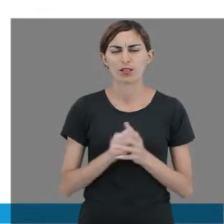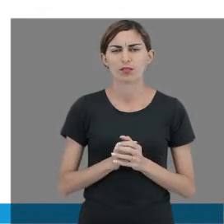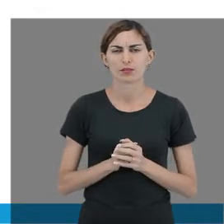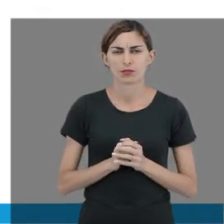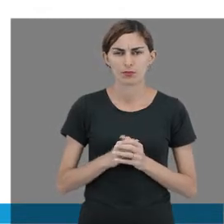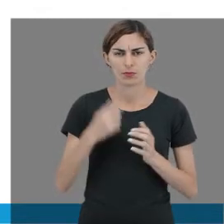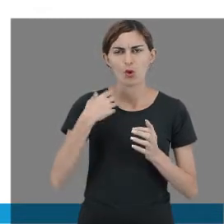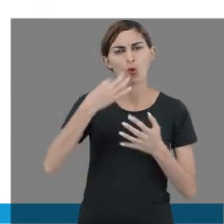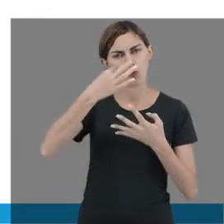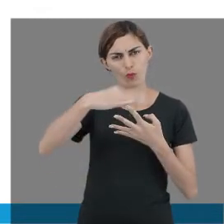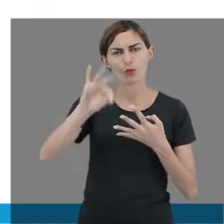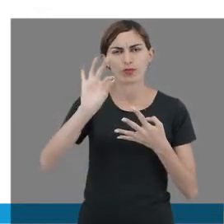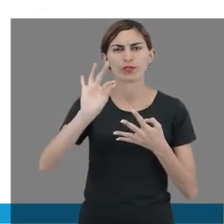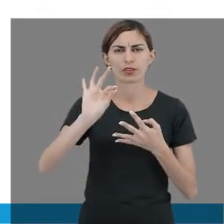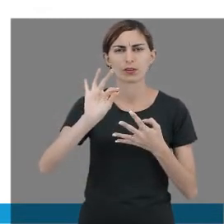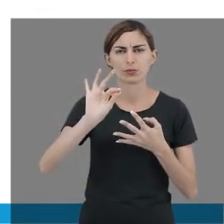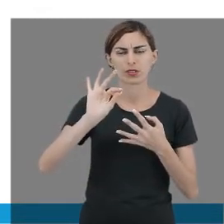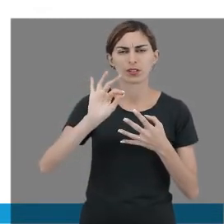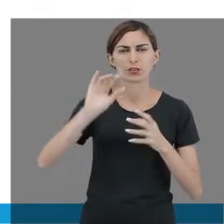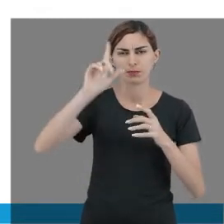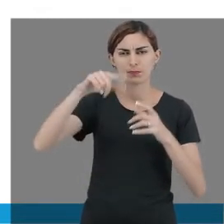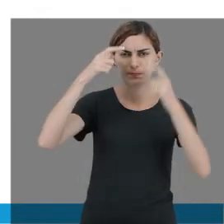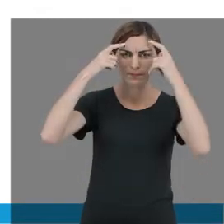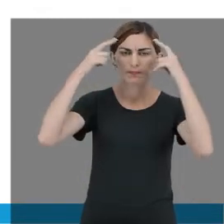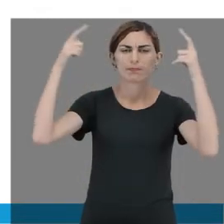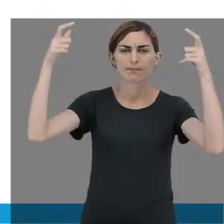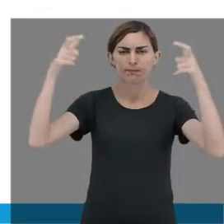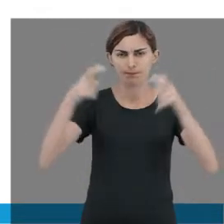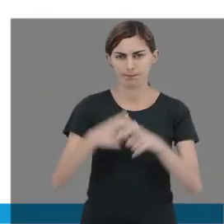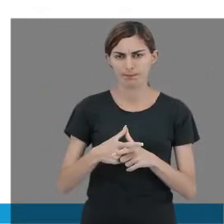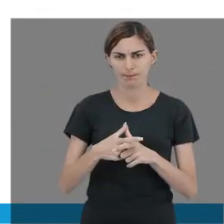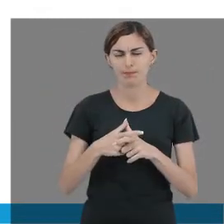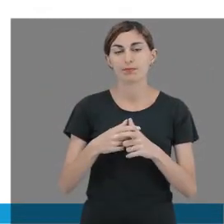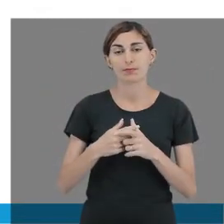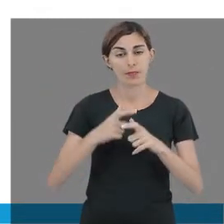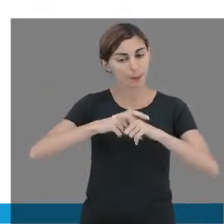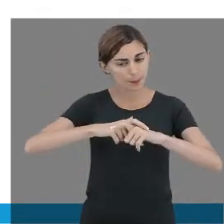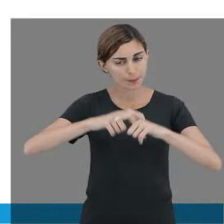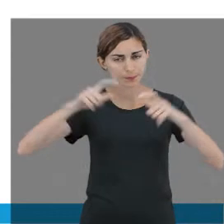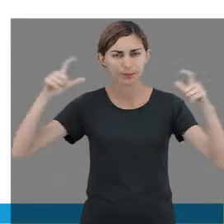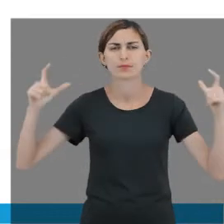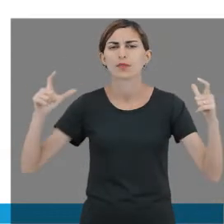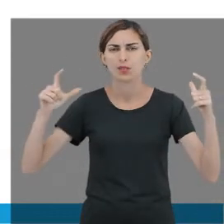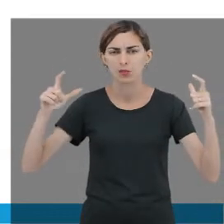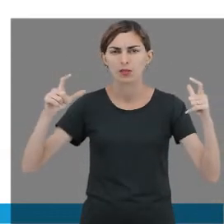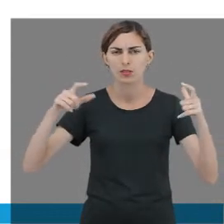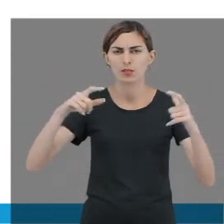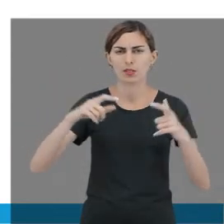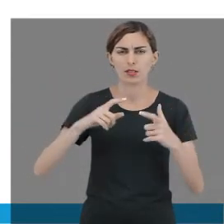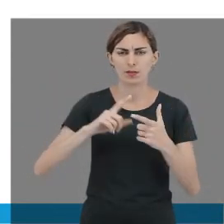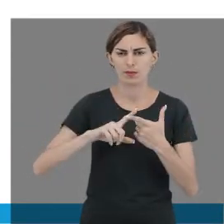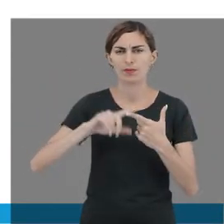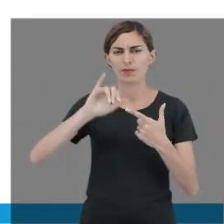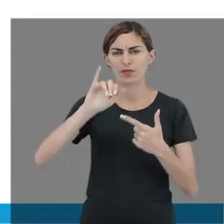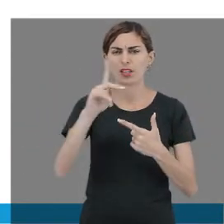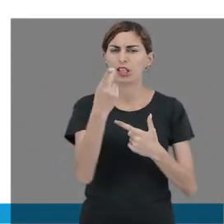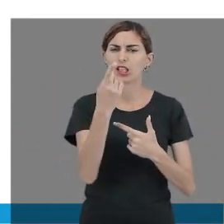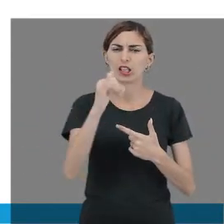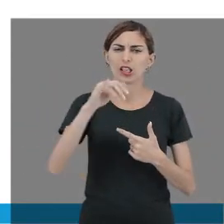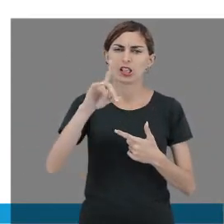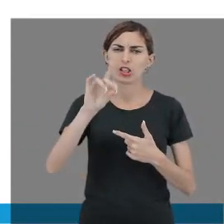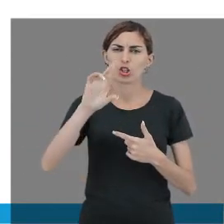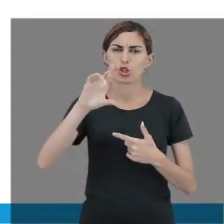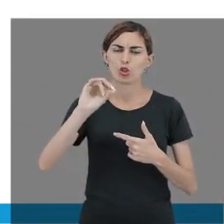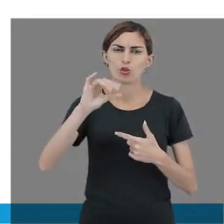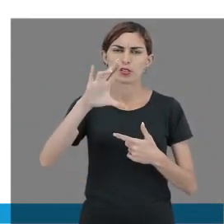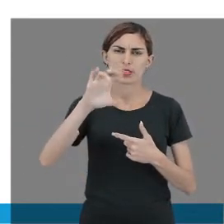Confirmando realmente o diagnóstico de hidrocefalia. Grande parte dos pacientes com hidrocefalia tinha alteração de fossa posterior, então quando a gente